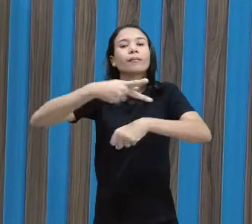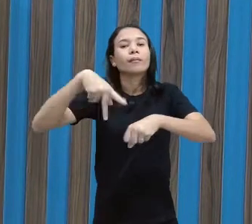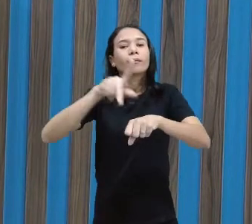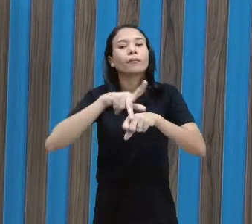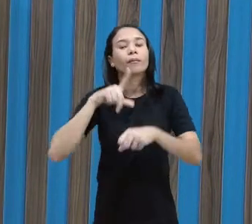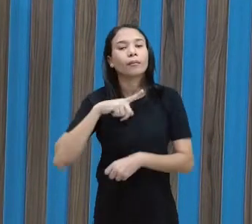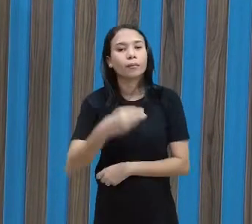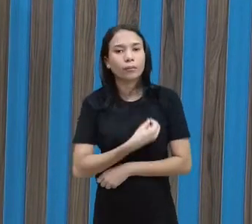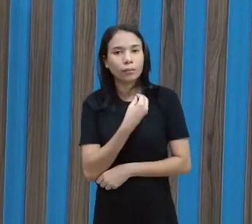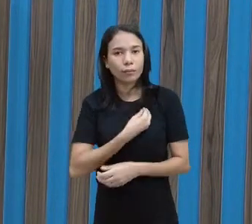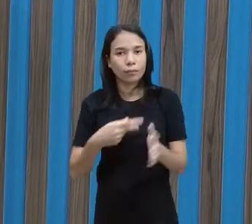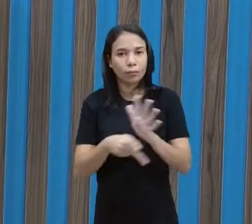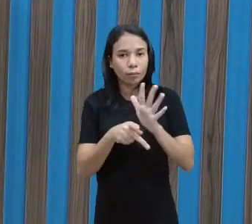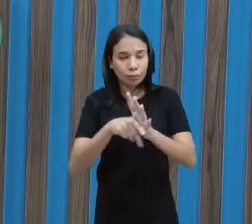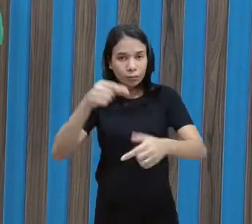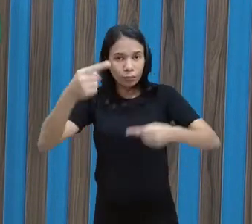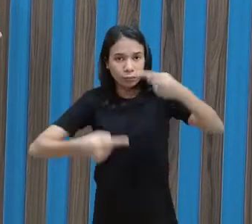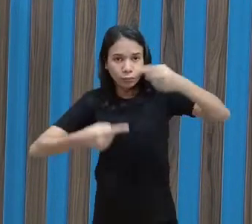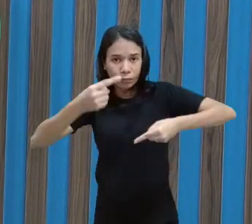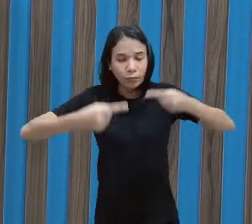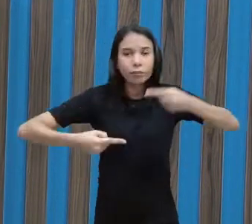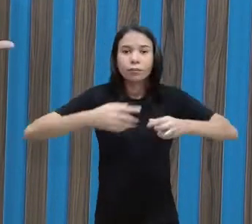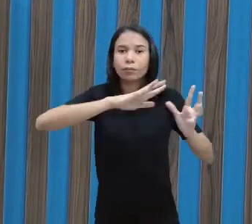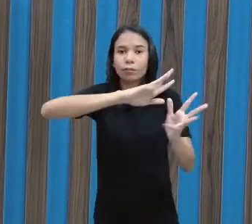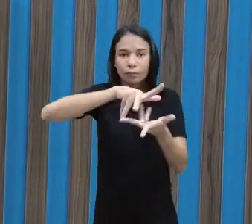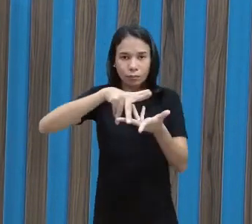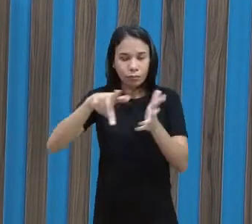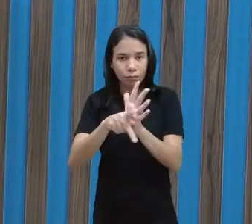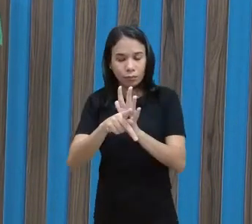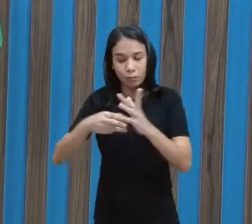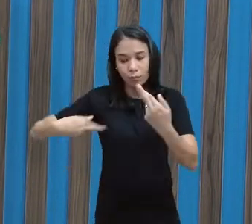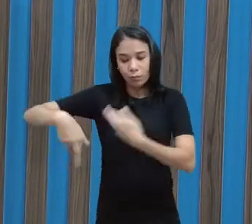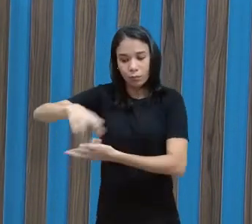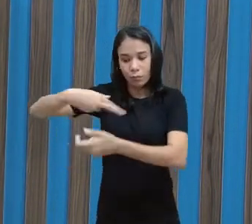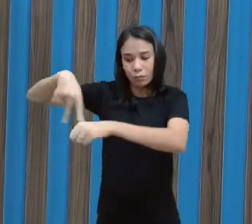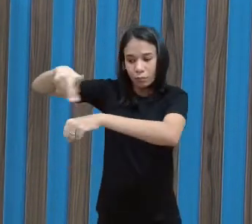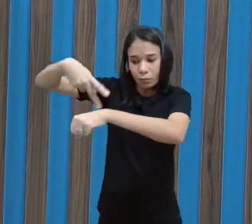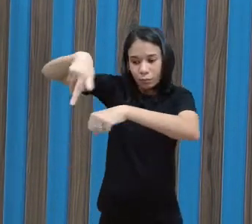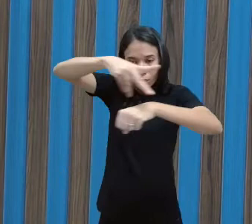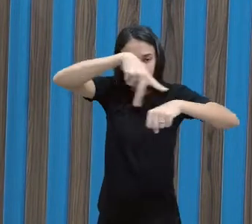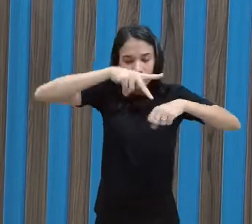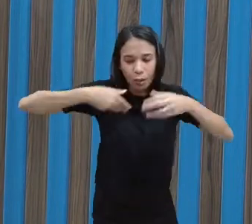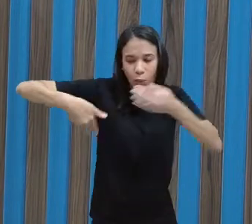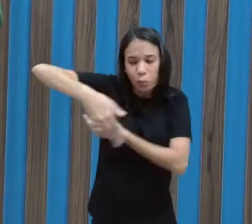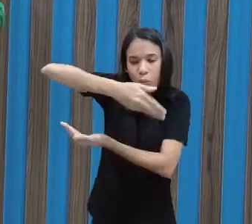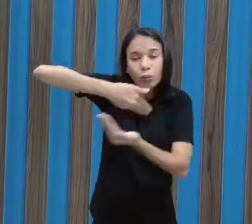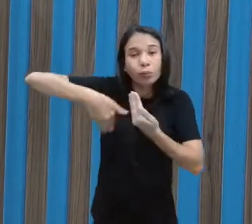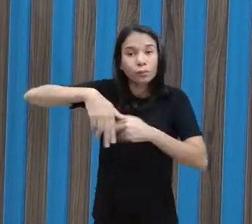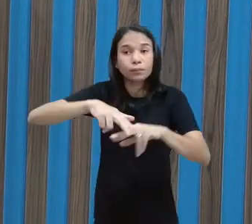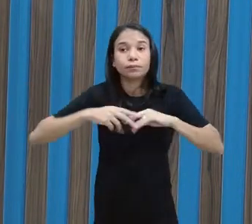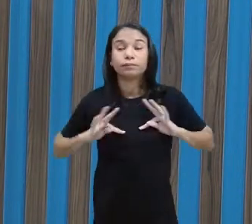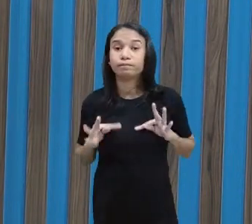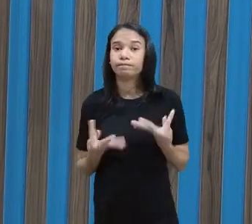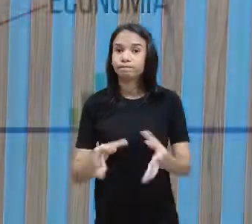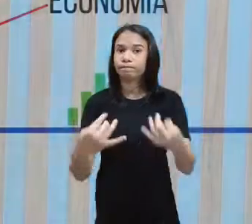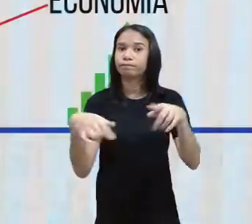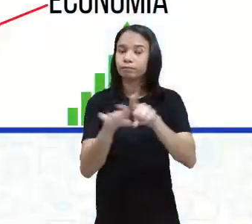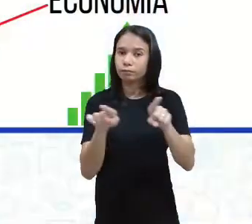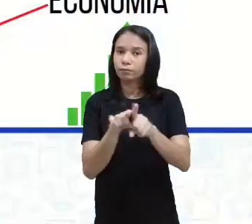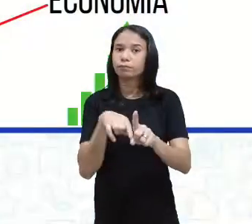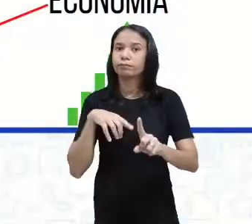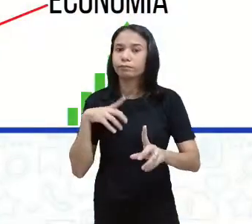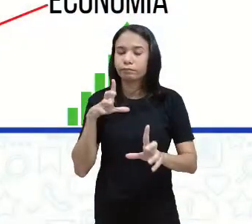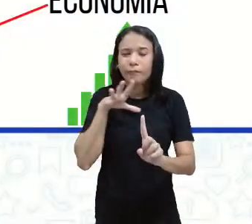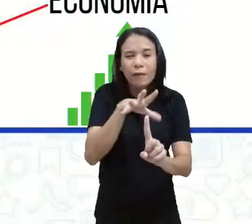comportar na geopolítica, na relação com os outros países, tá? A tecnologia, né? O avanço tecnológico que vai influenciar